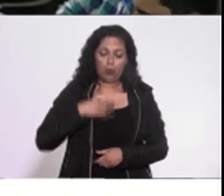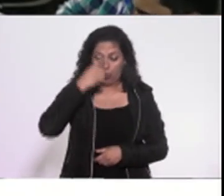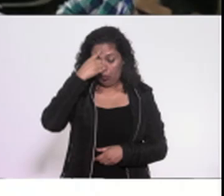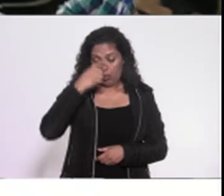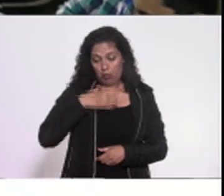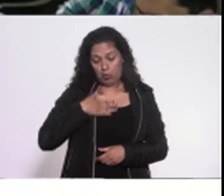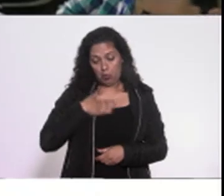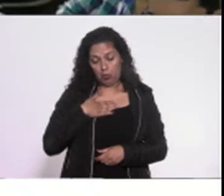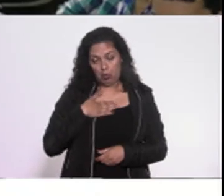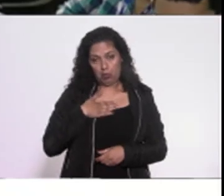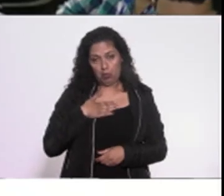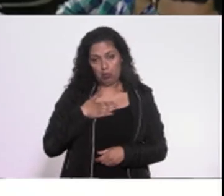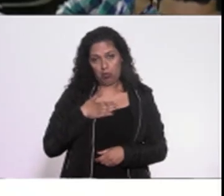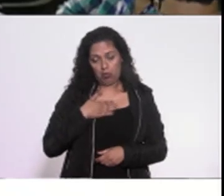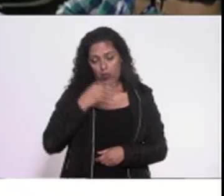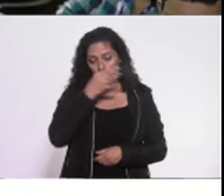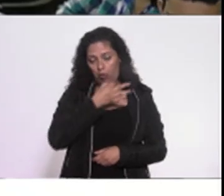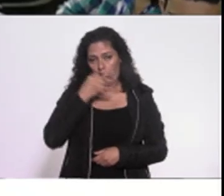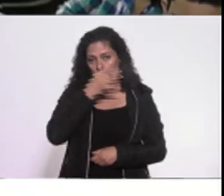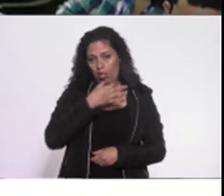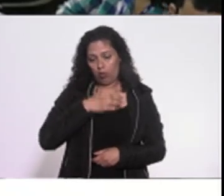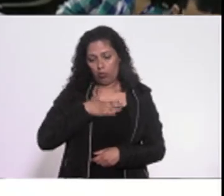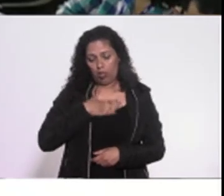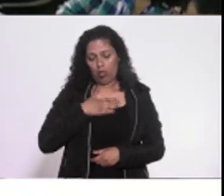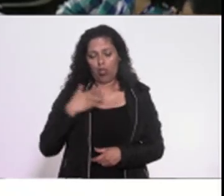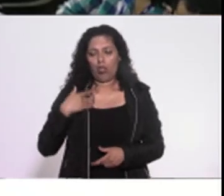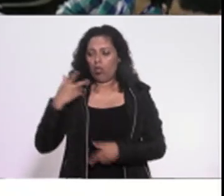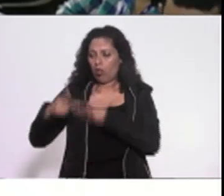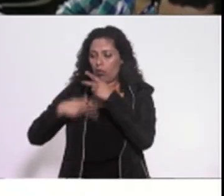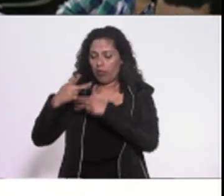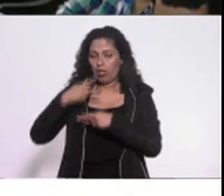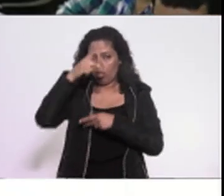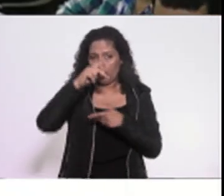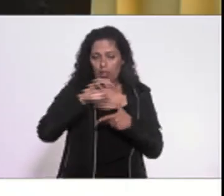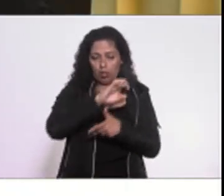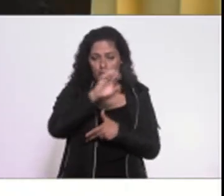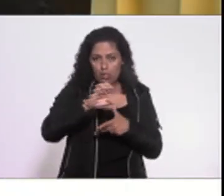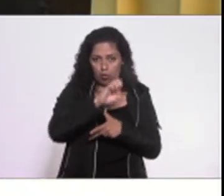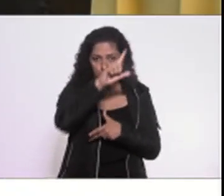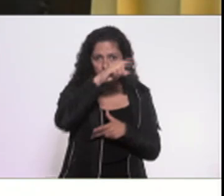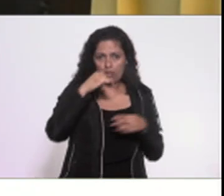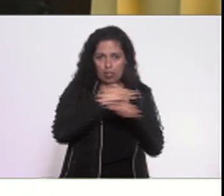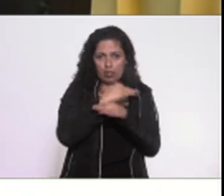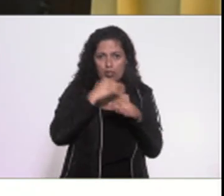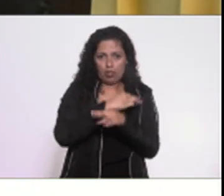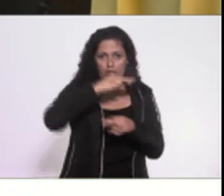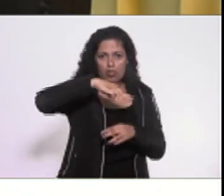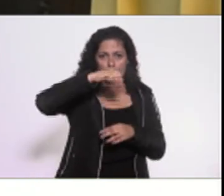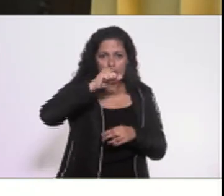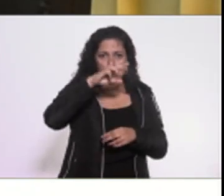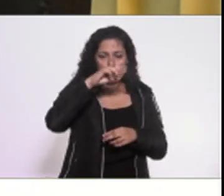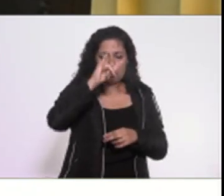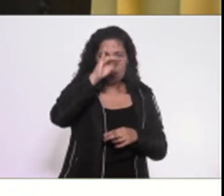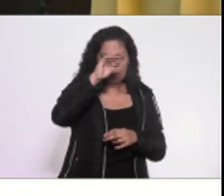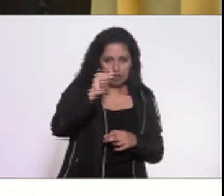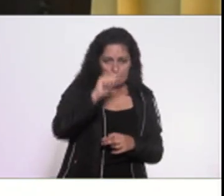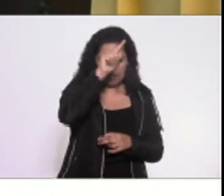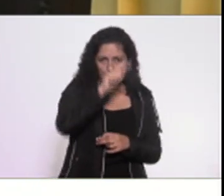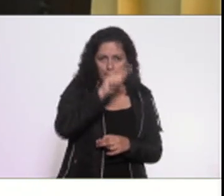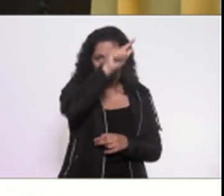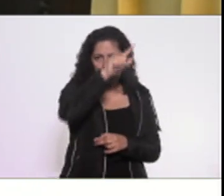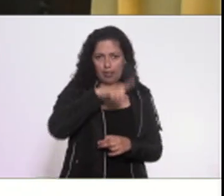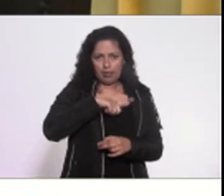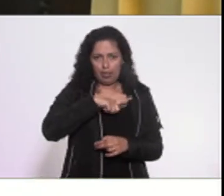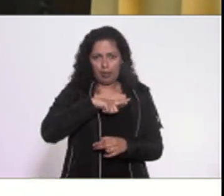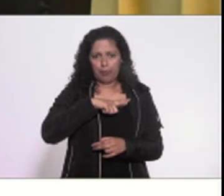ao Poder Executivo lá de Maricá, que está sendo construído ainda. Talvez o prefeito